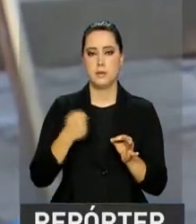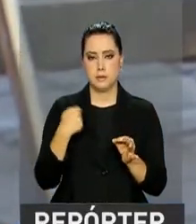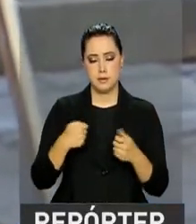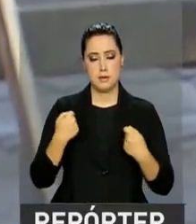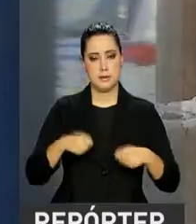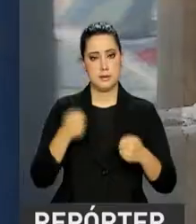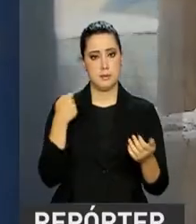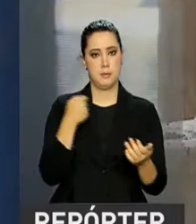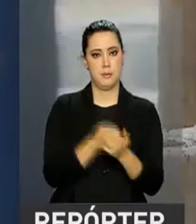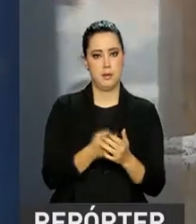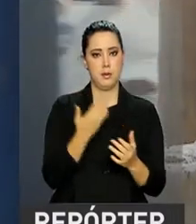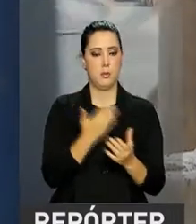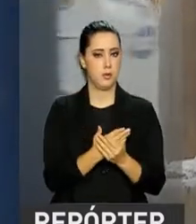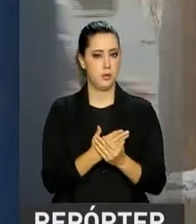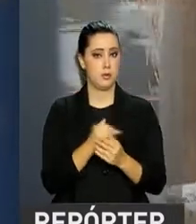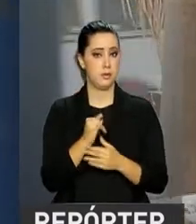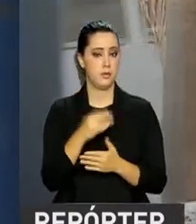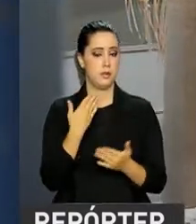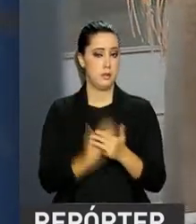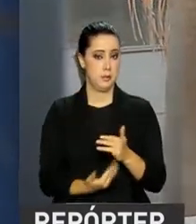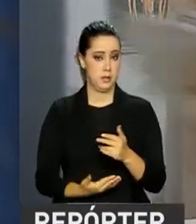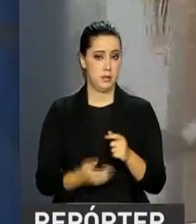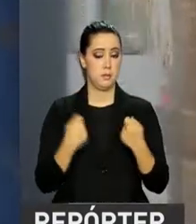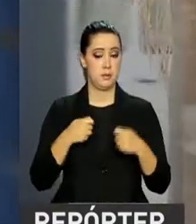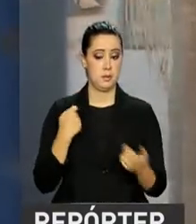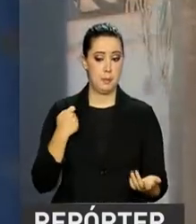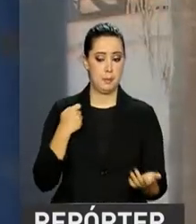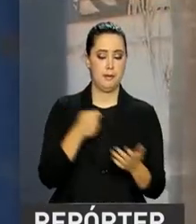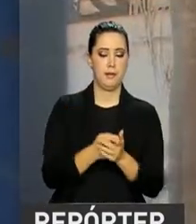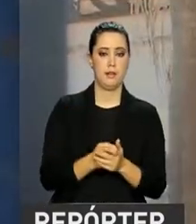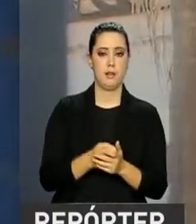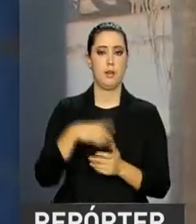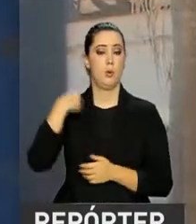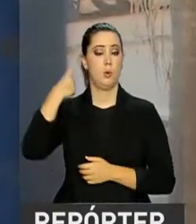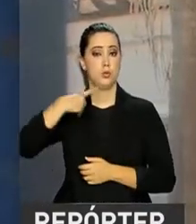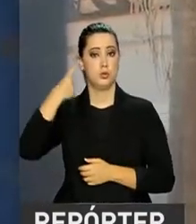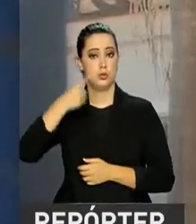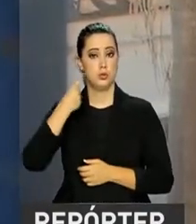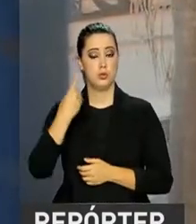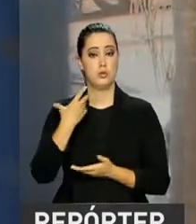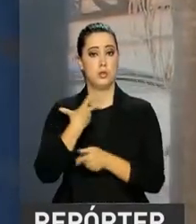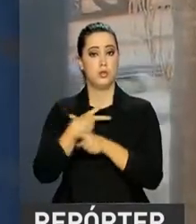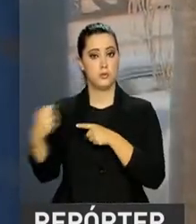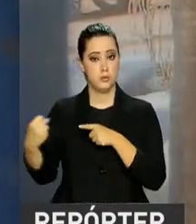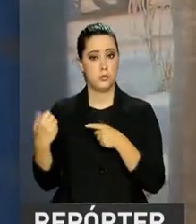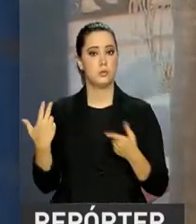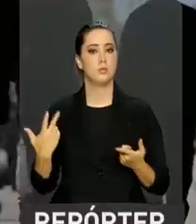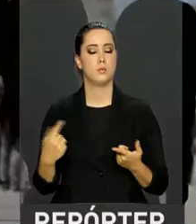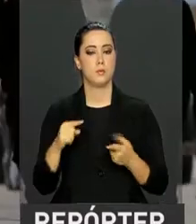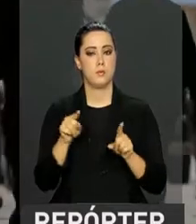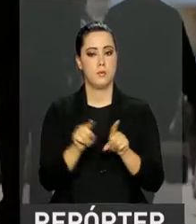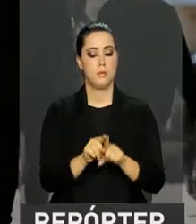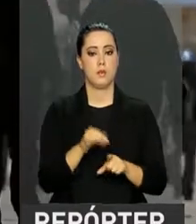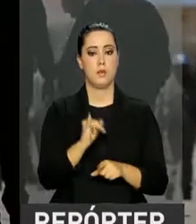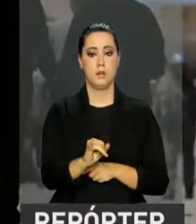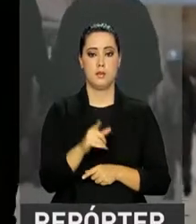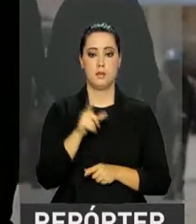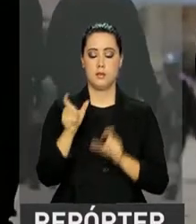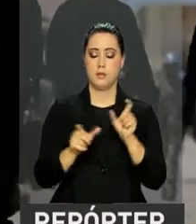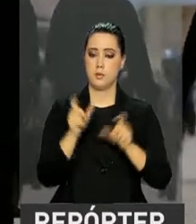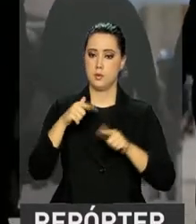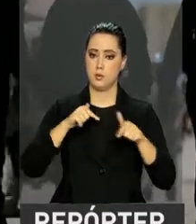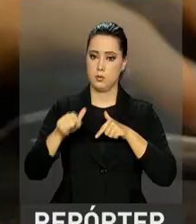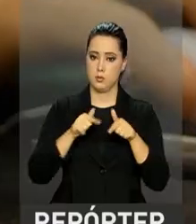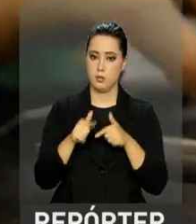do processo caso perca a ação terá de pagar os honorários do advogado que vencer o processo e se o trabalhador